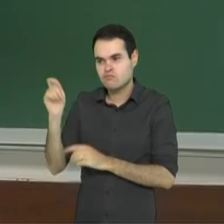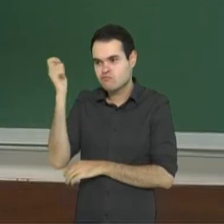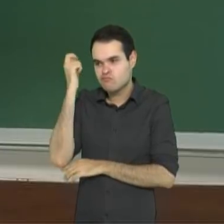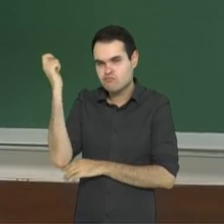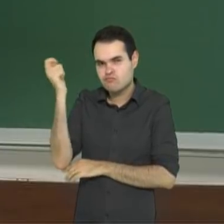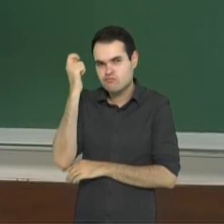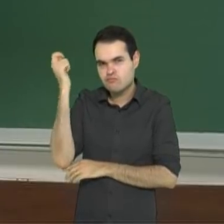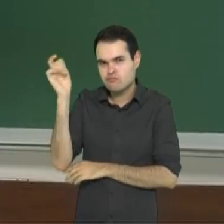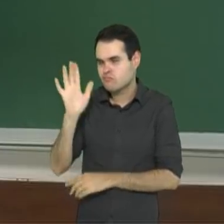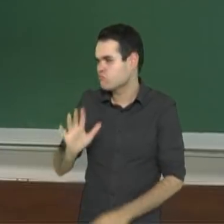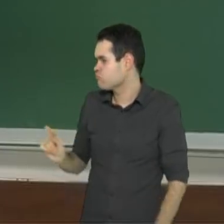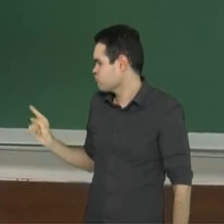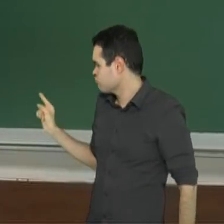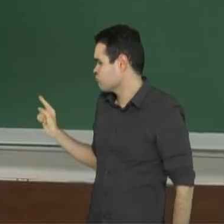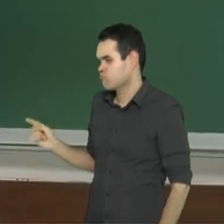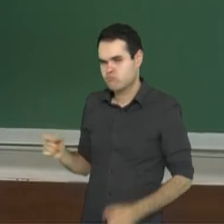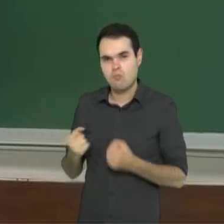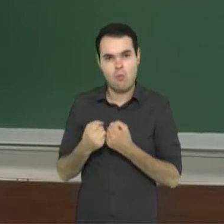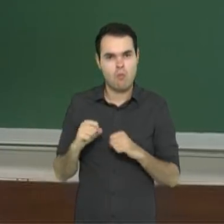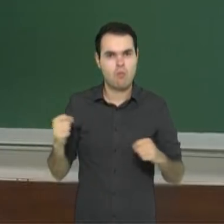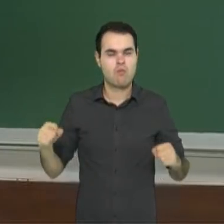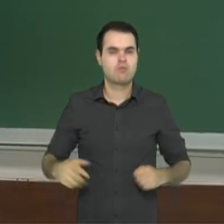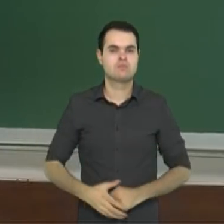o território era muito grande.